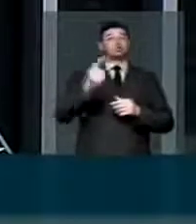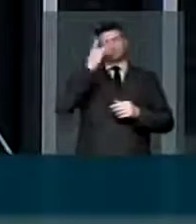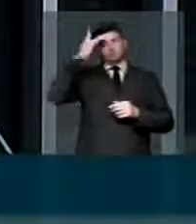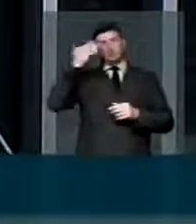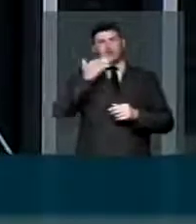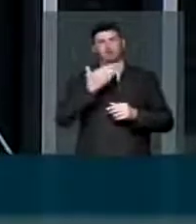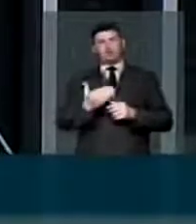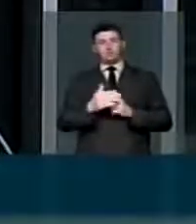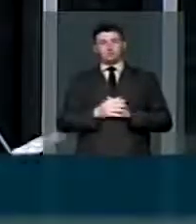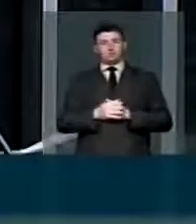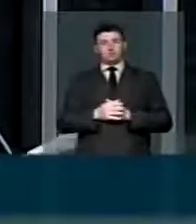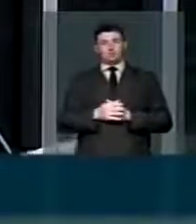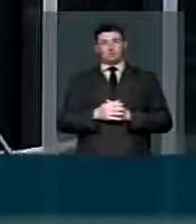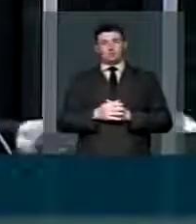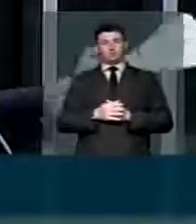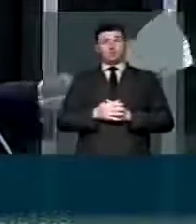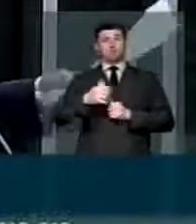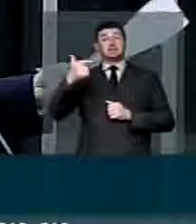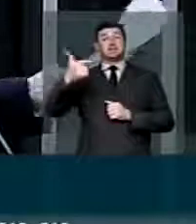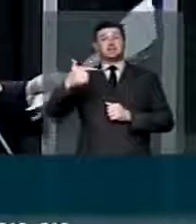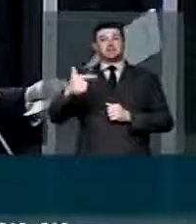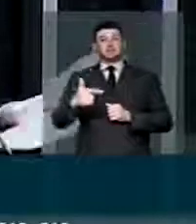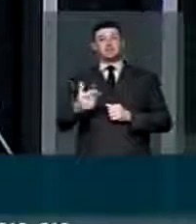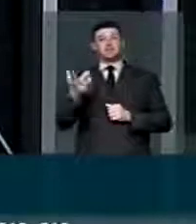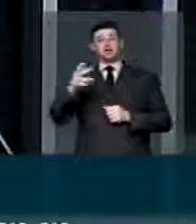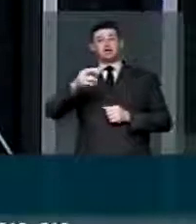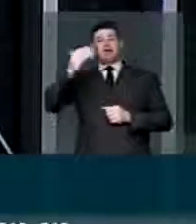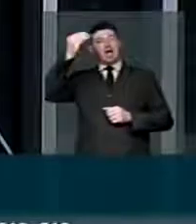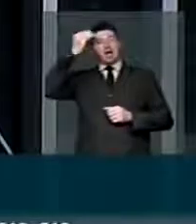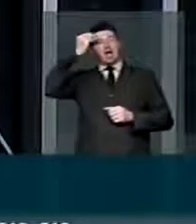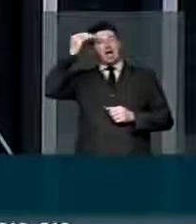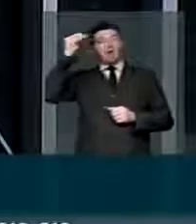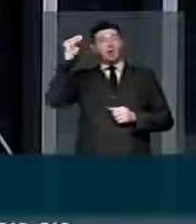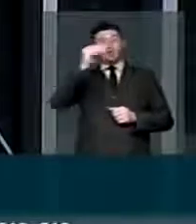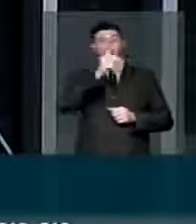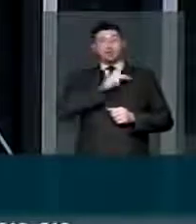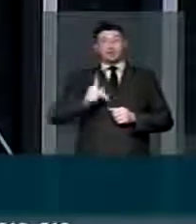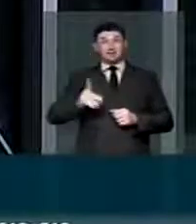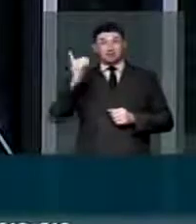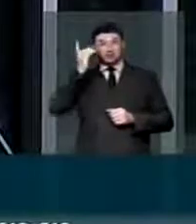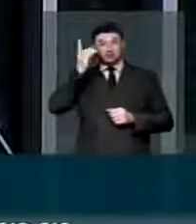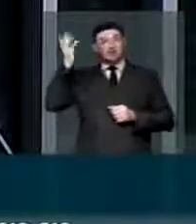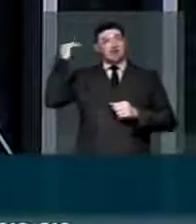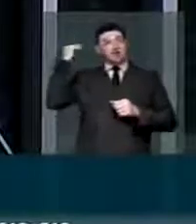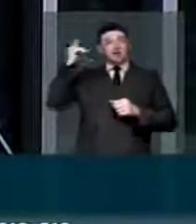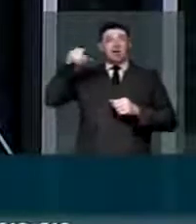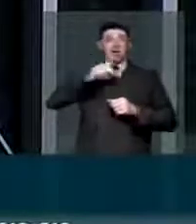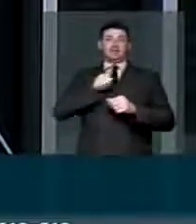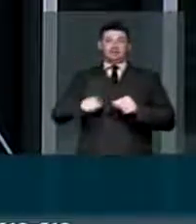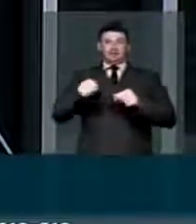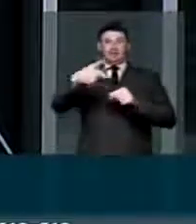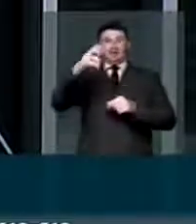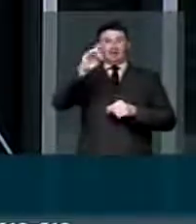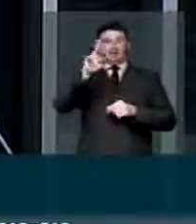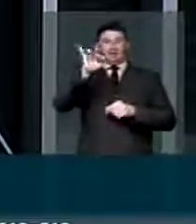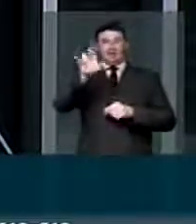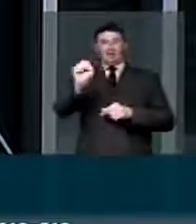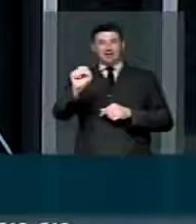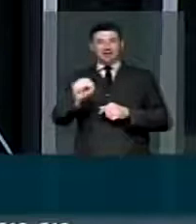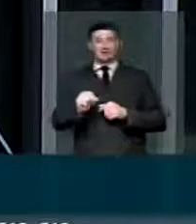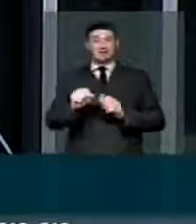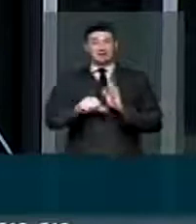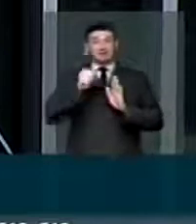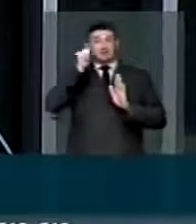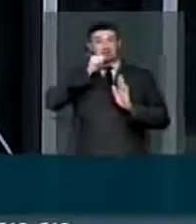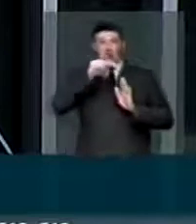unanimidade. Segundo, tentam atribuir à então presidenta do Conselho, Dilma Rousseff, primeira mulher